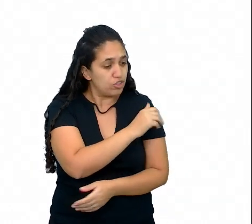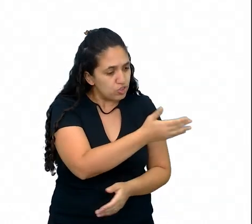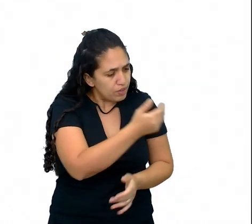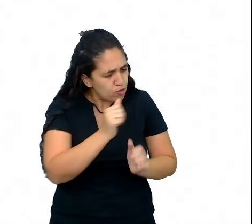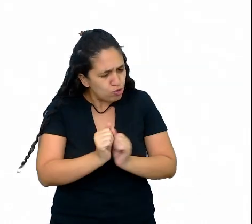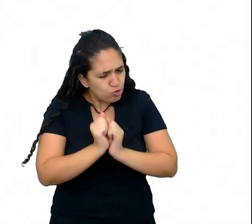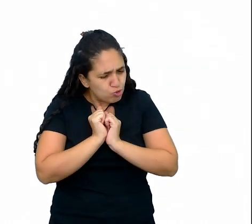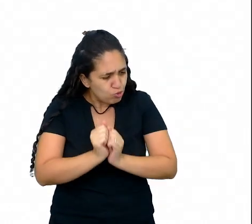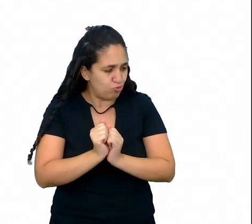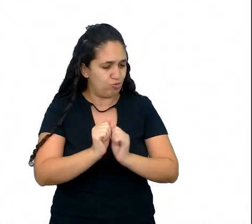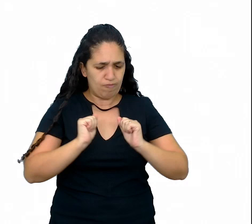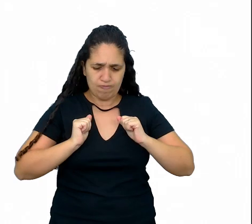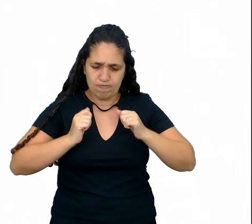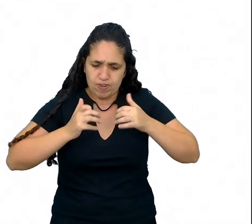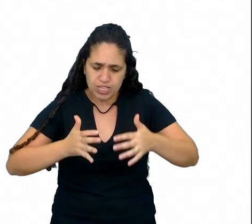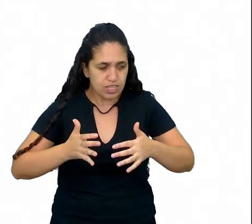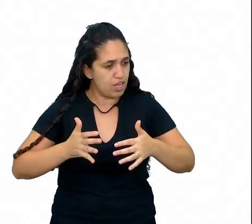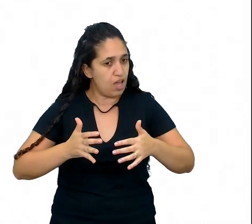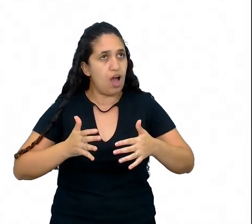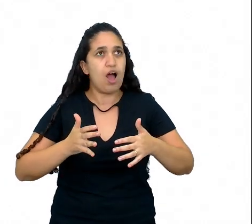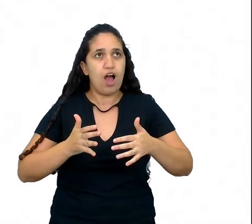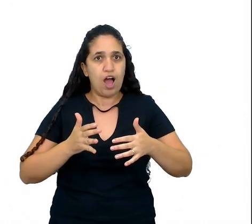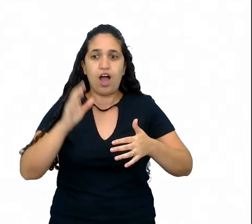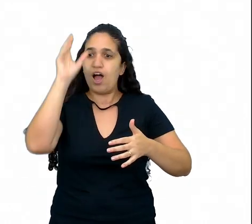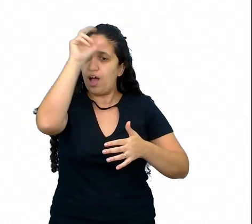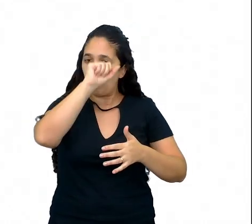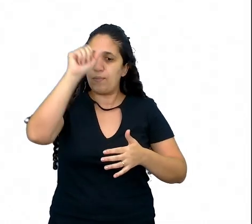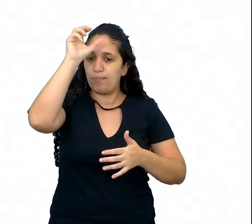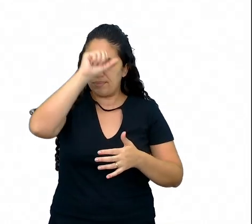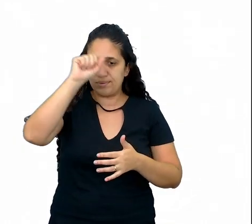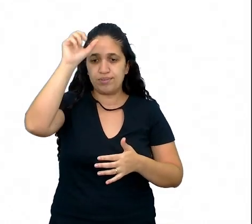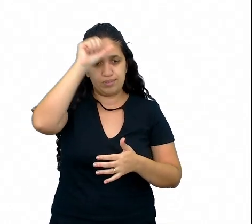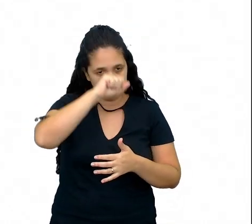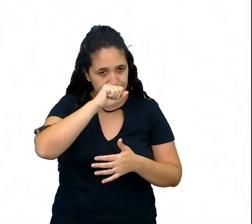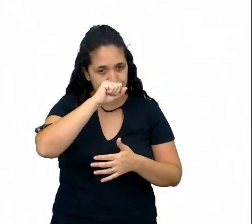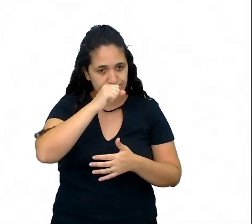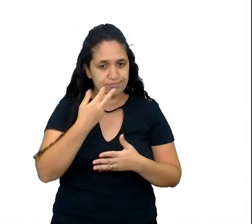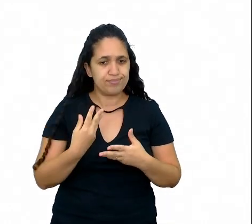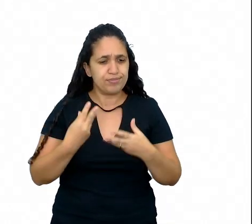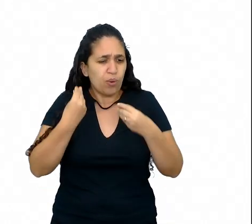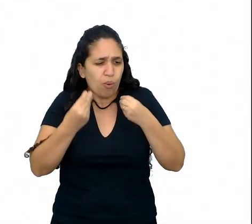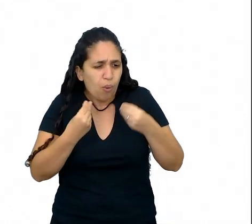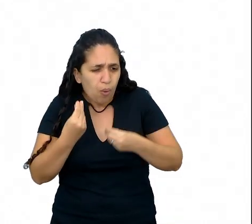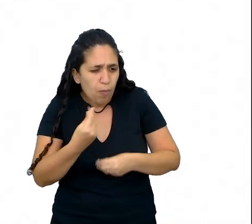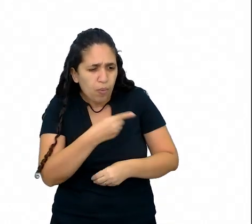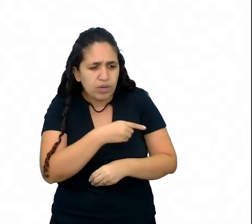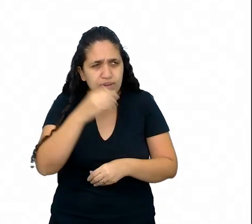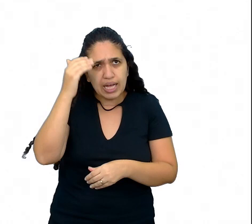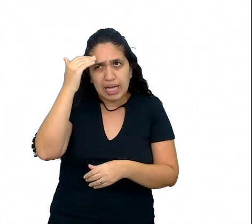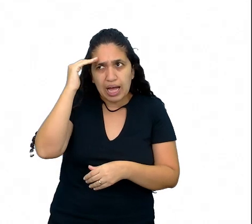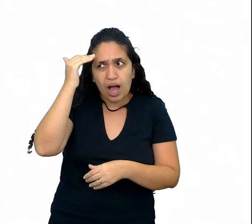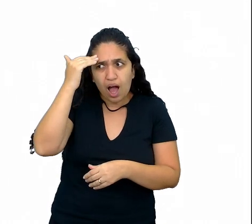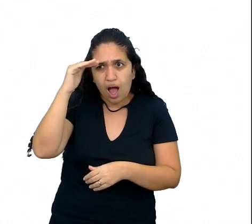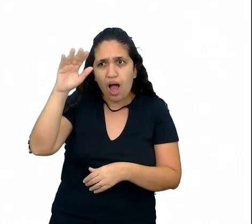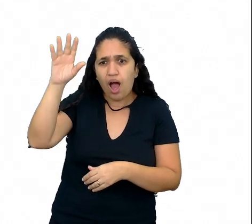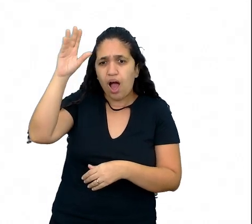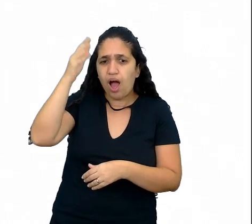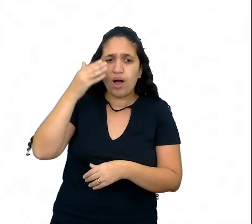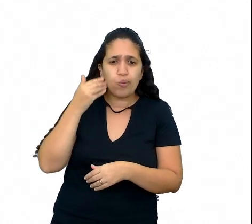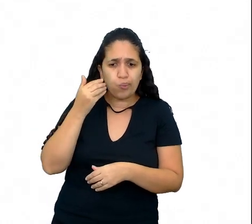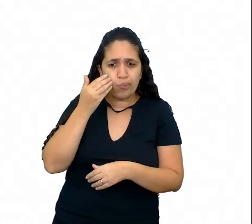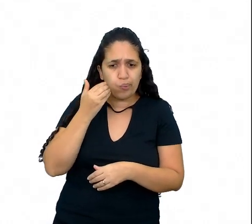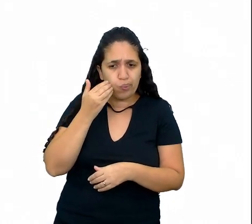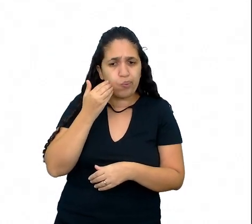processo ativo do seu próprio aprender, né? De como que ele vai entender tudo isso. Mas para isso ele